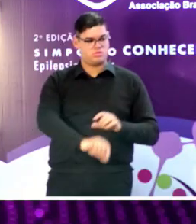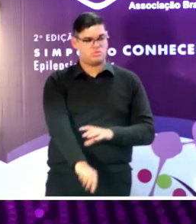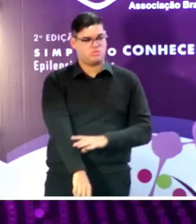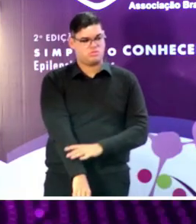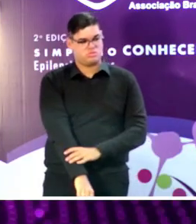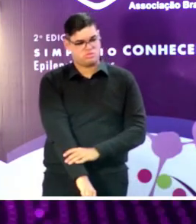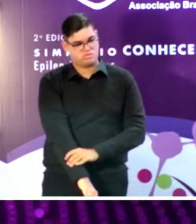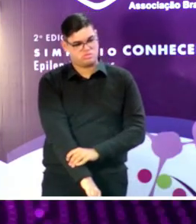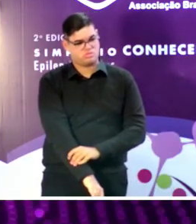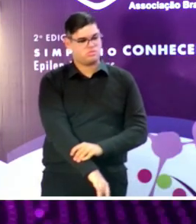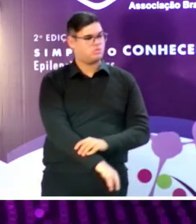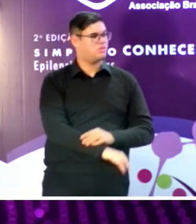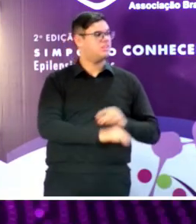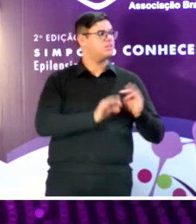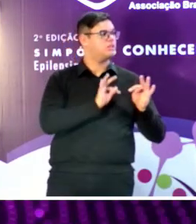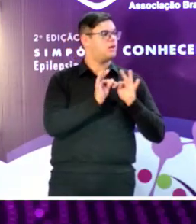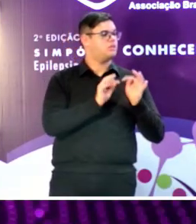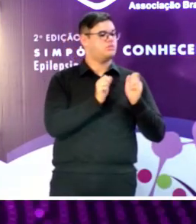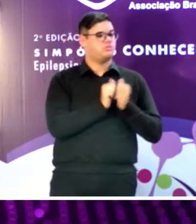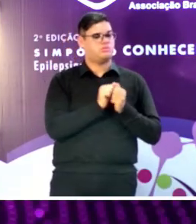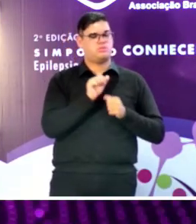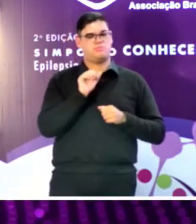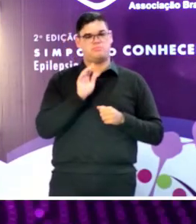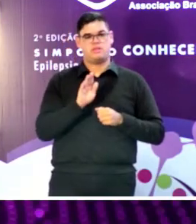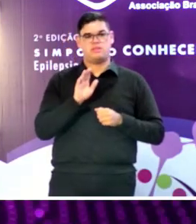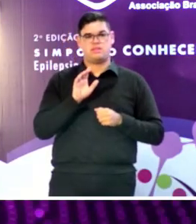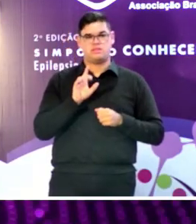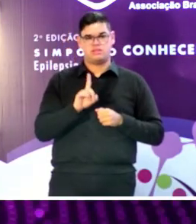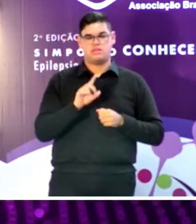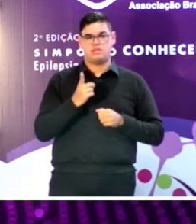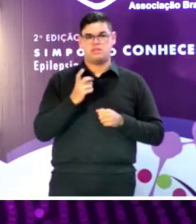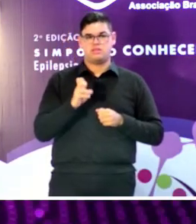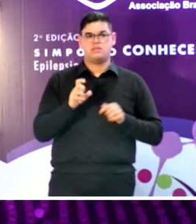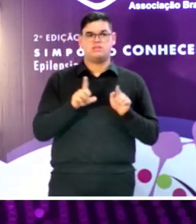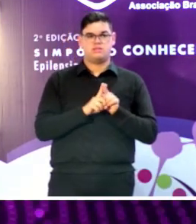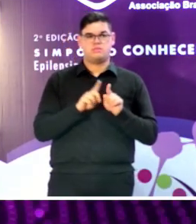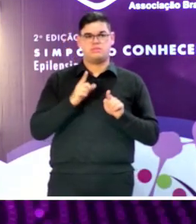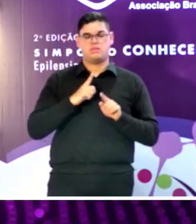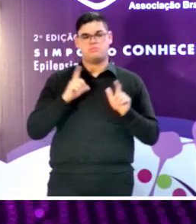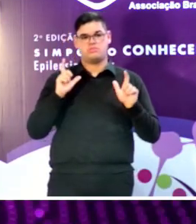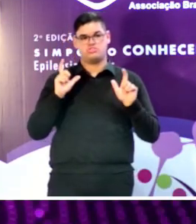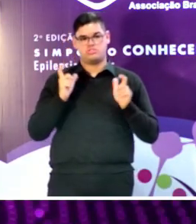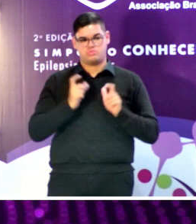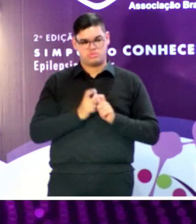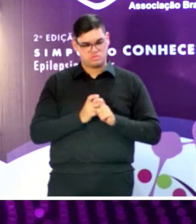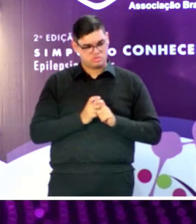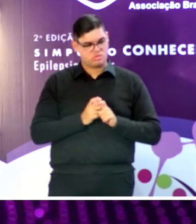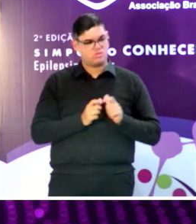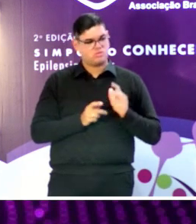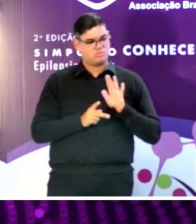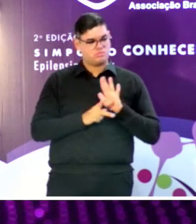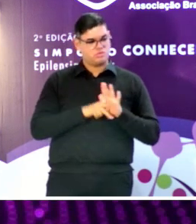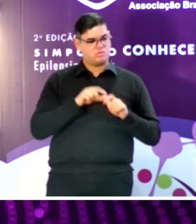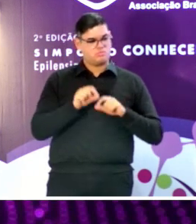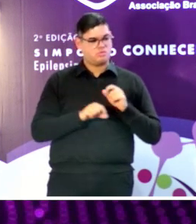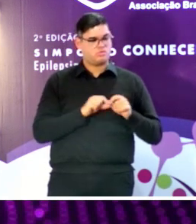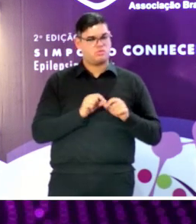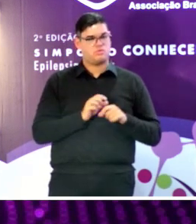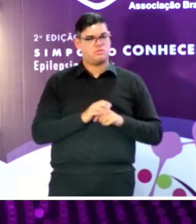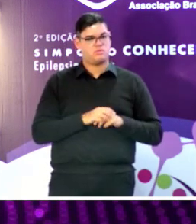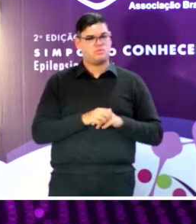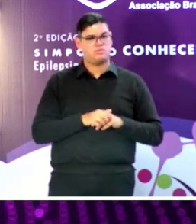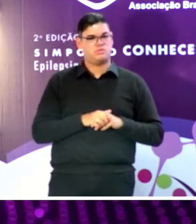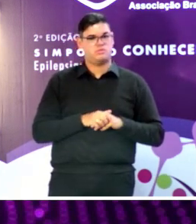com a BD15, a gente também tem uma diminuição, tá, desses compostos aí,